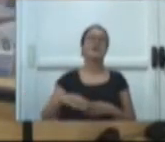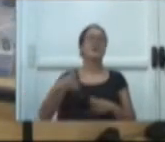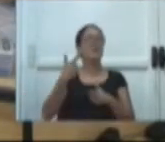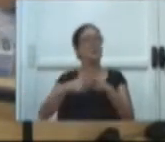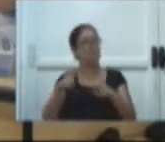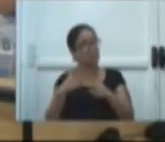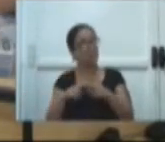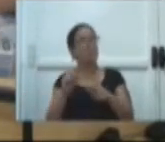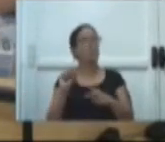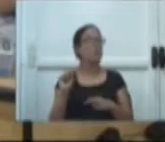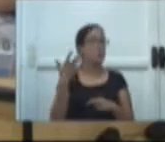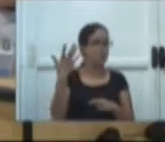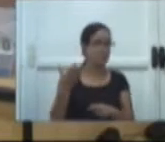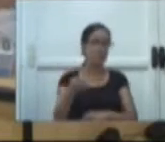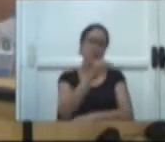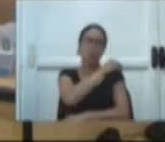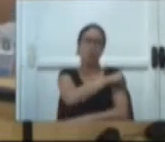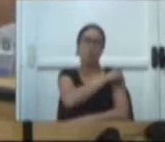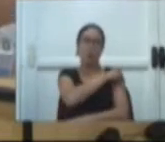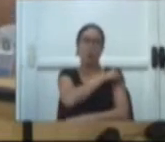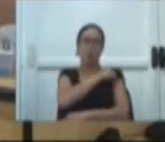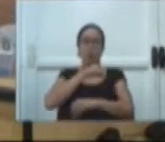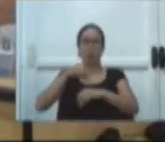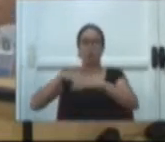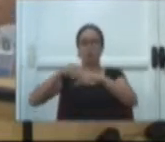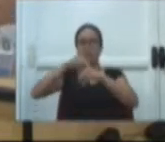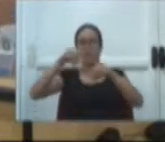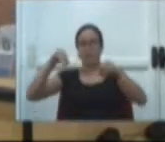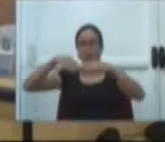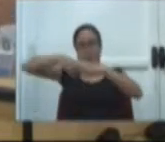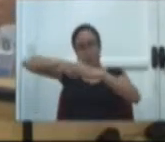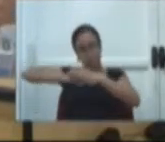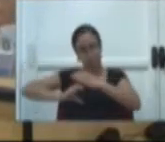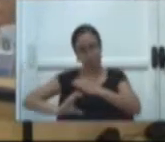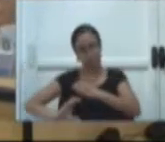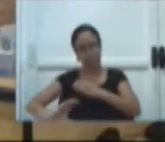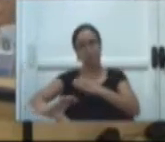sistema dutoviário etanol no município de Limeira, resolução